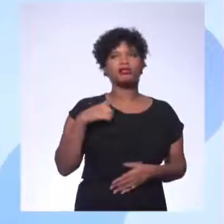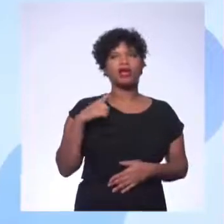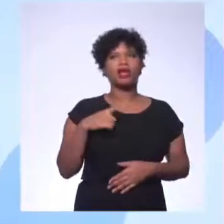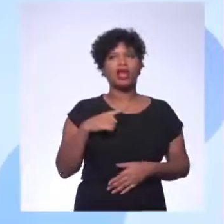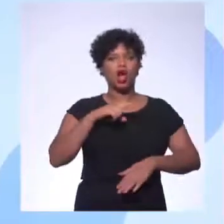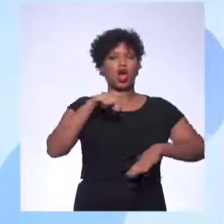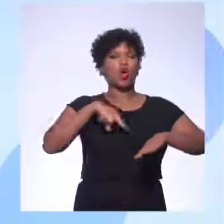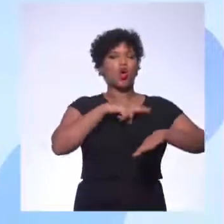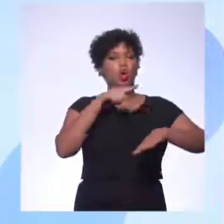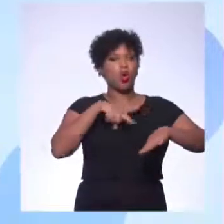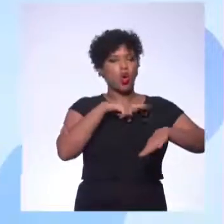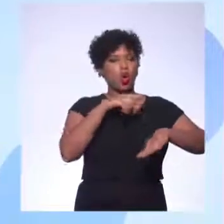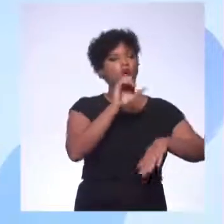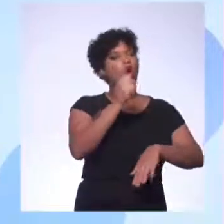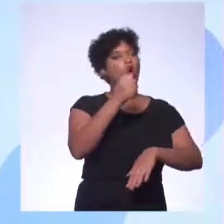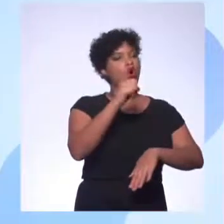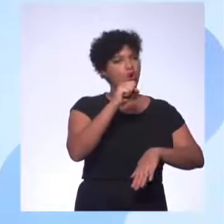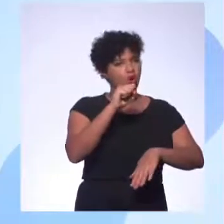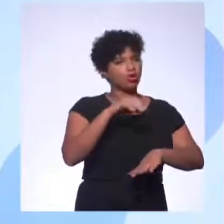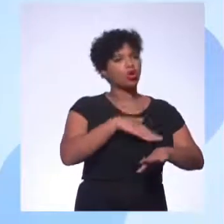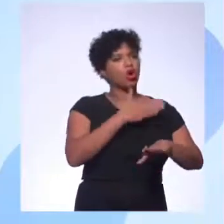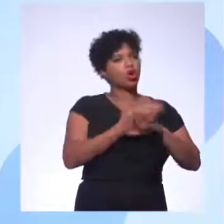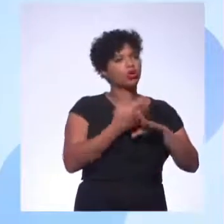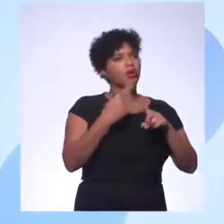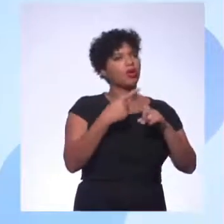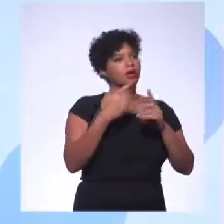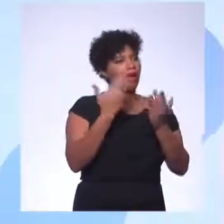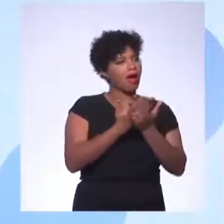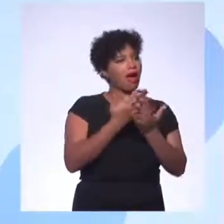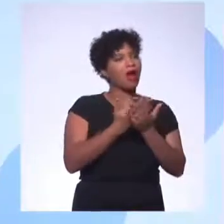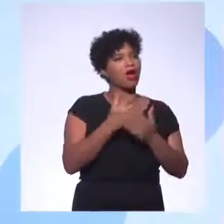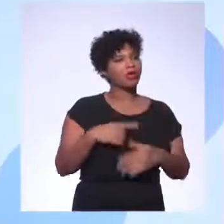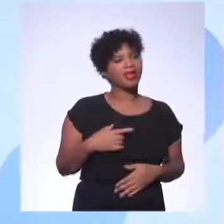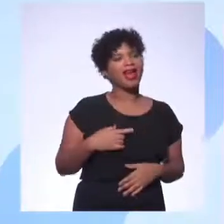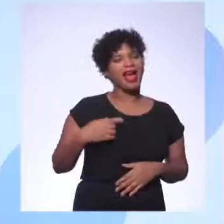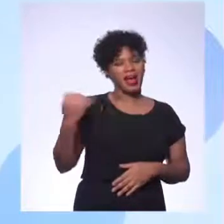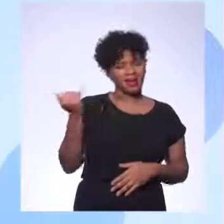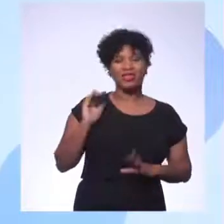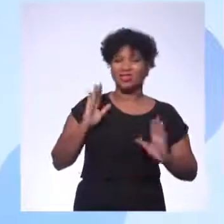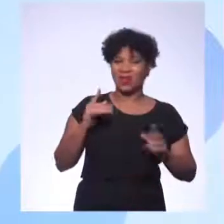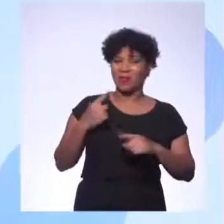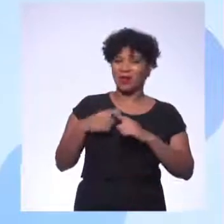horas por dia por causa das aulas. Então, está justificando aí. Olha só, ele já fala e justifica, né?